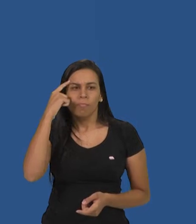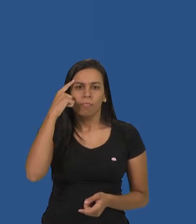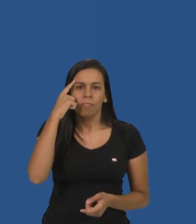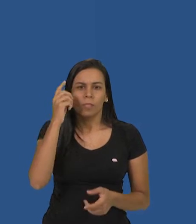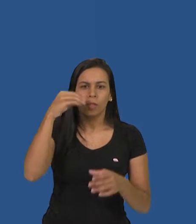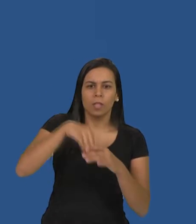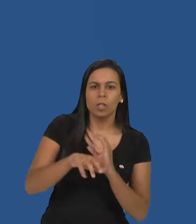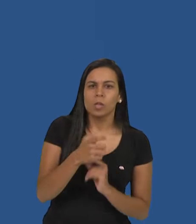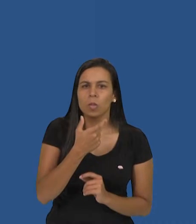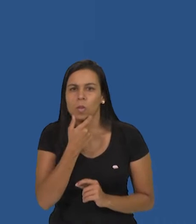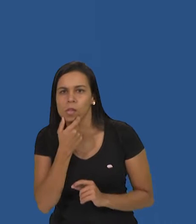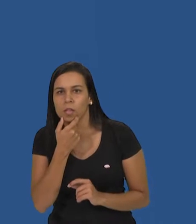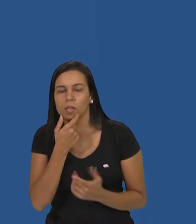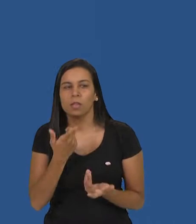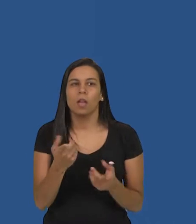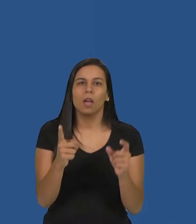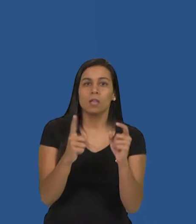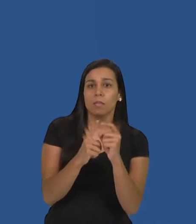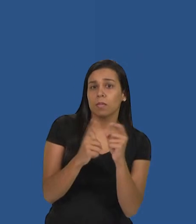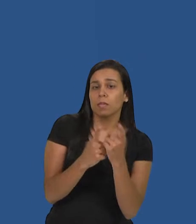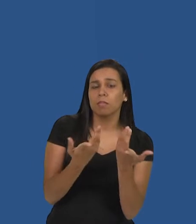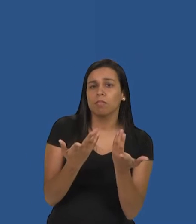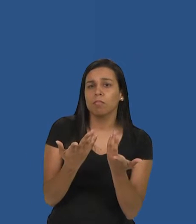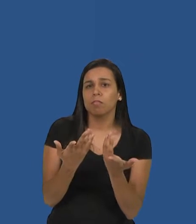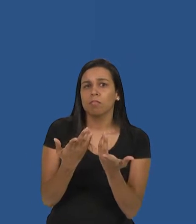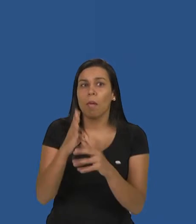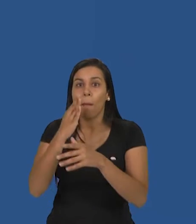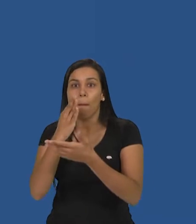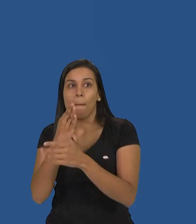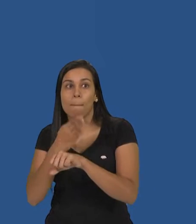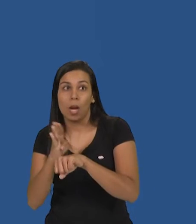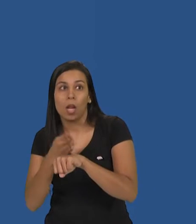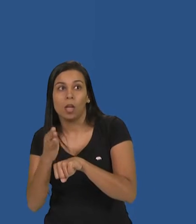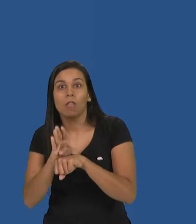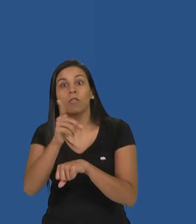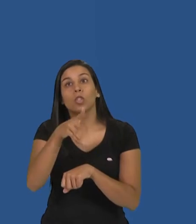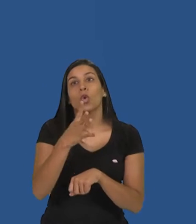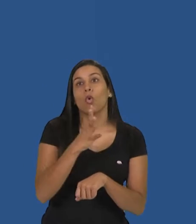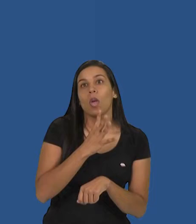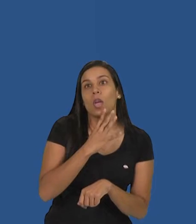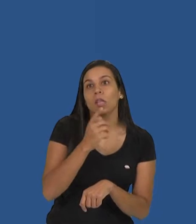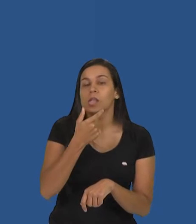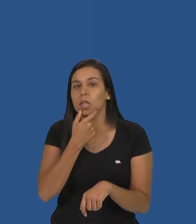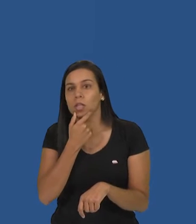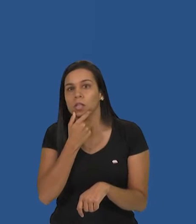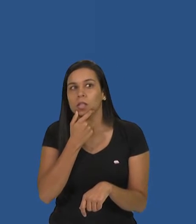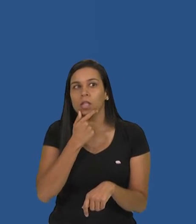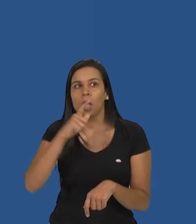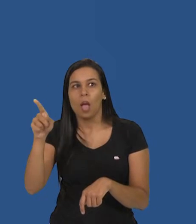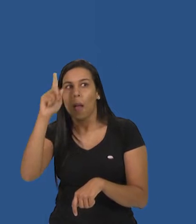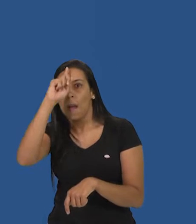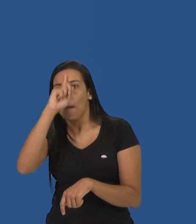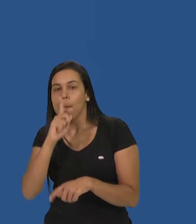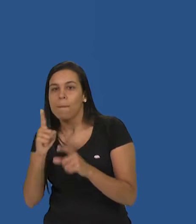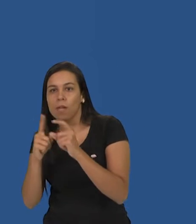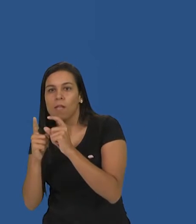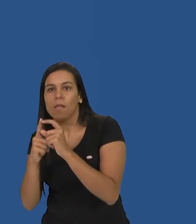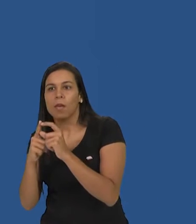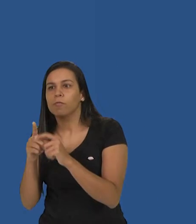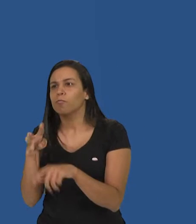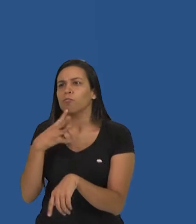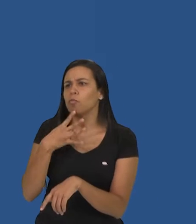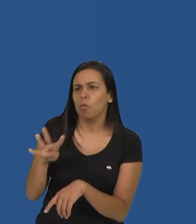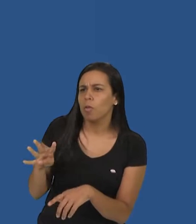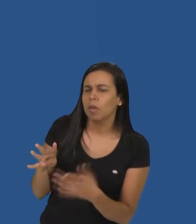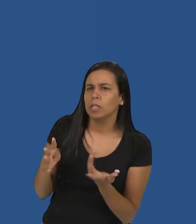adequado a inglês? As palavras que estão em branco são as palavras que você conhece em inglês. As palavras que estão em amarelo são aquelas que você não conhece e vai